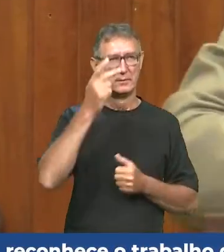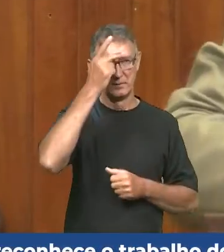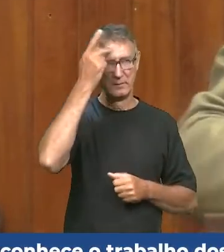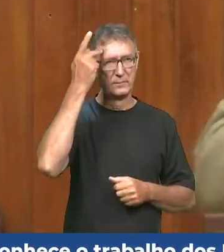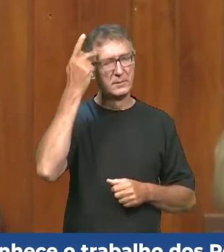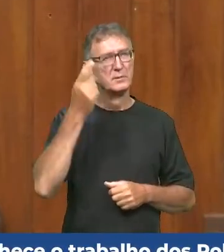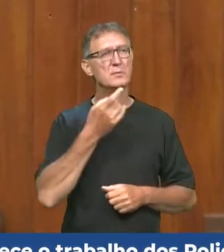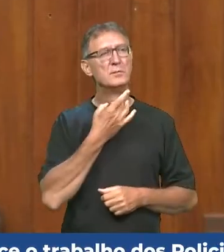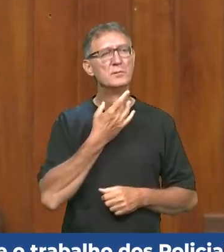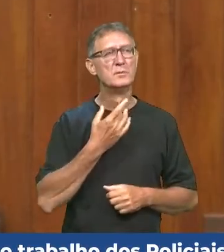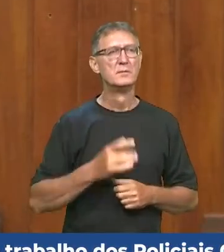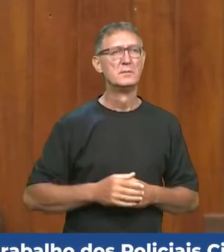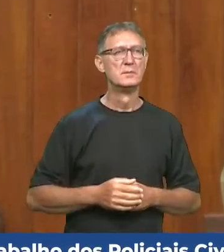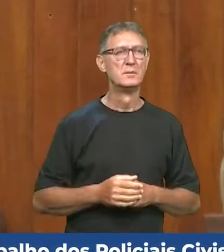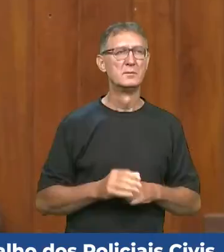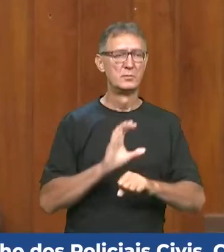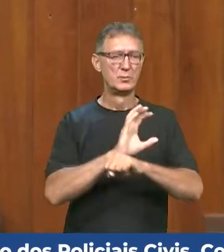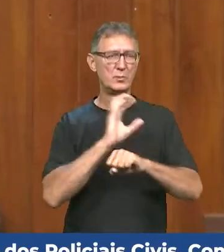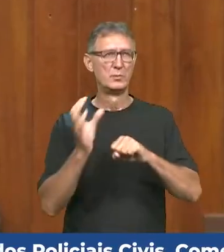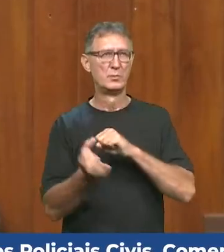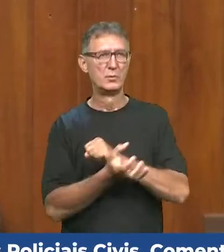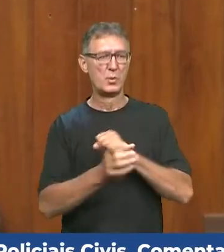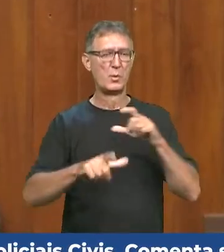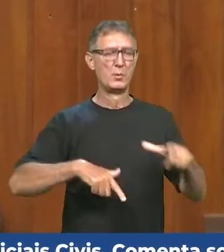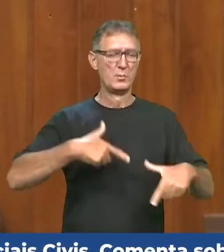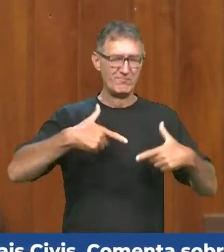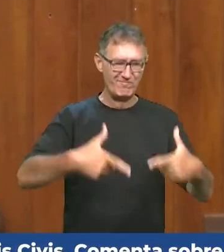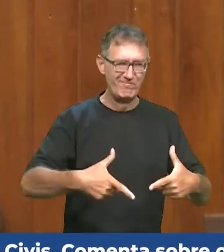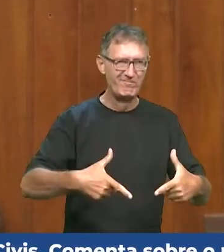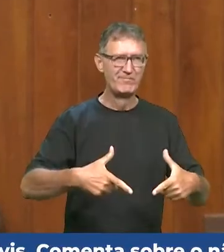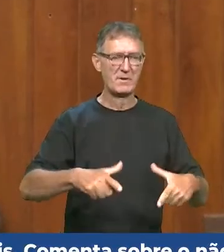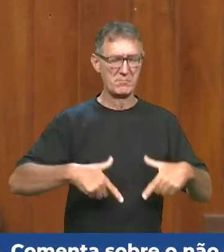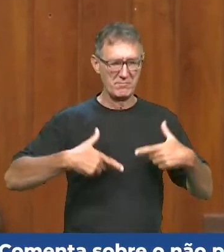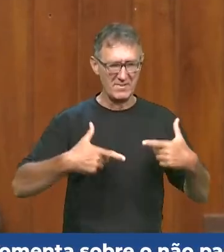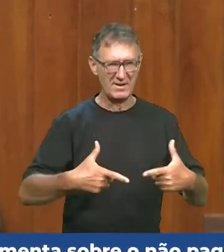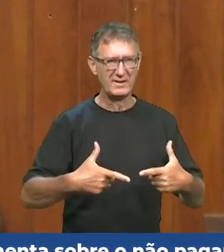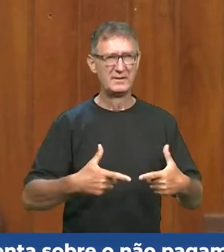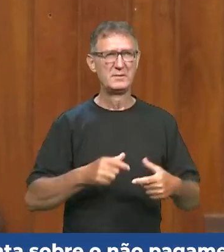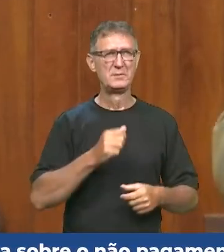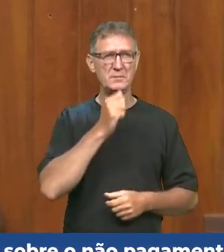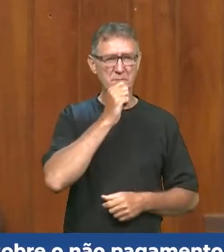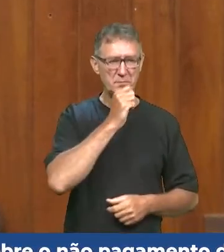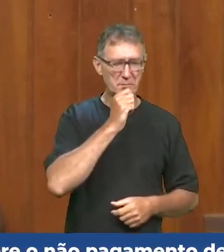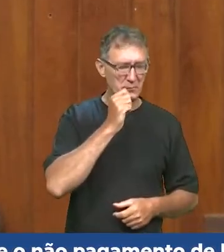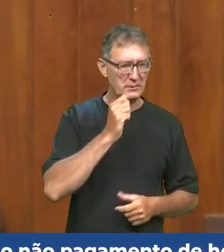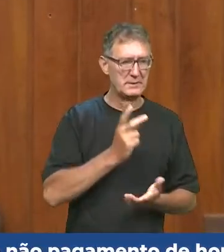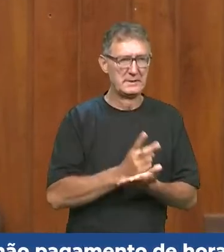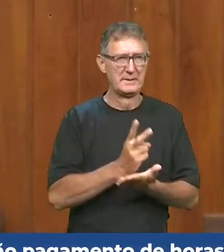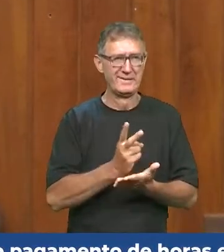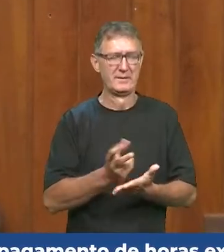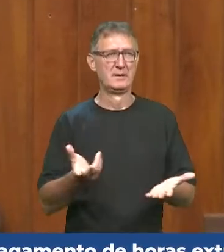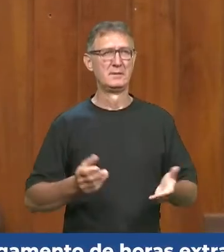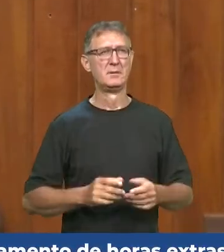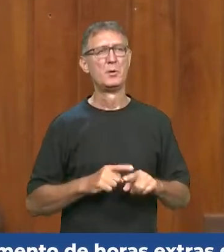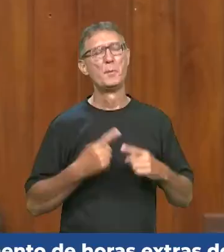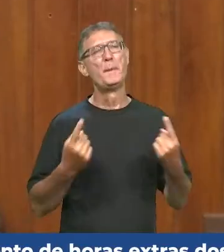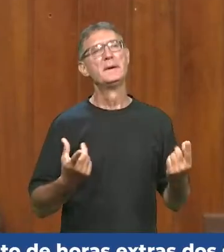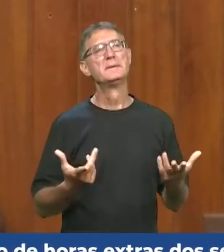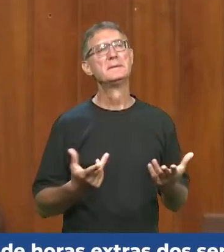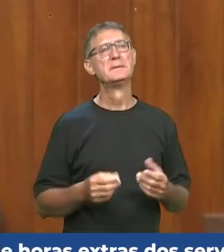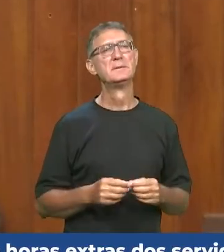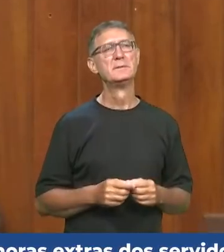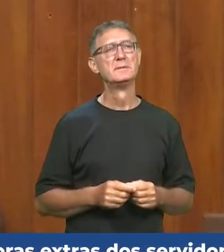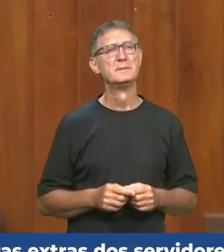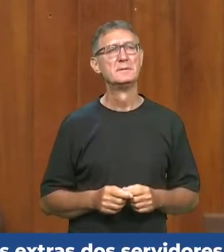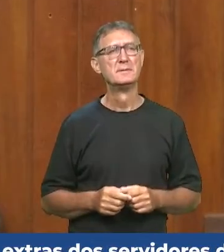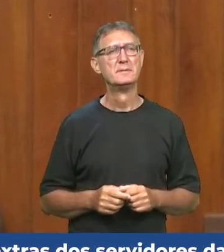munícipes. Na pandemia, trabalharam mais ainda, sacrificaram mais ainda, né? E, no entanto, o que que